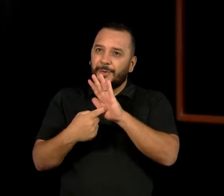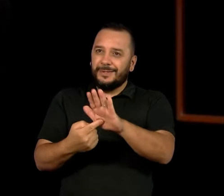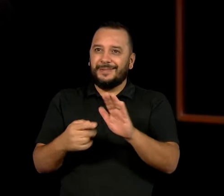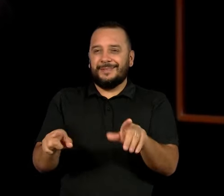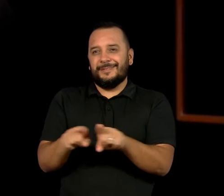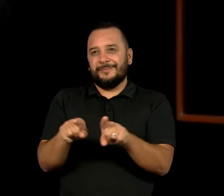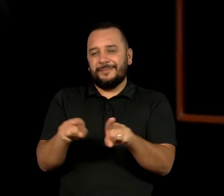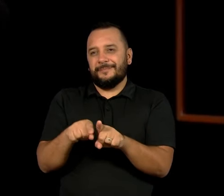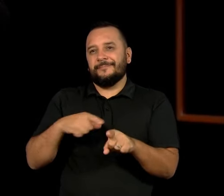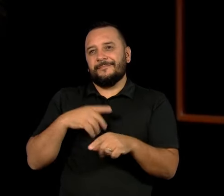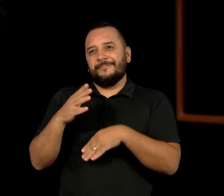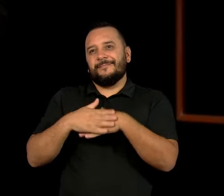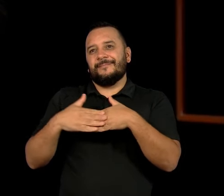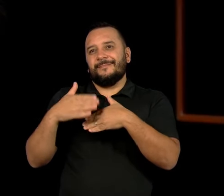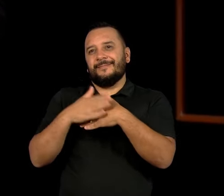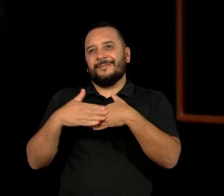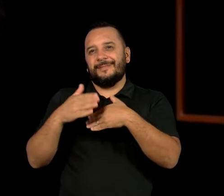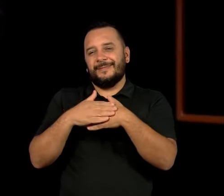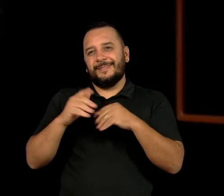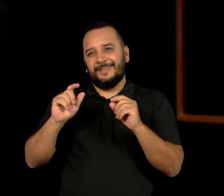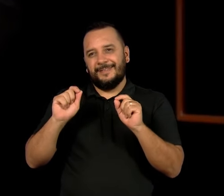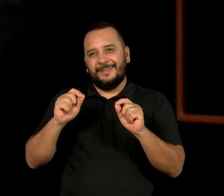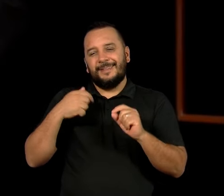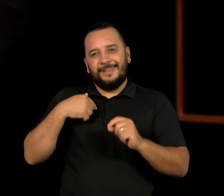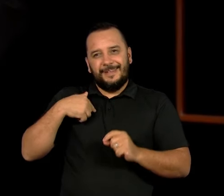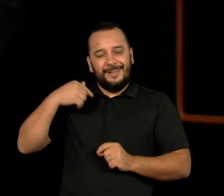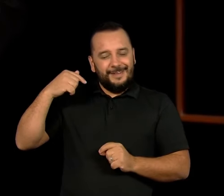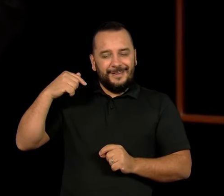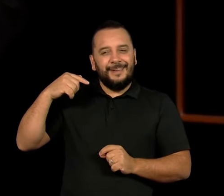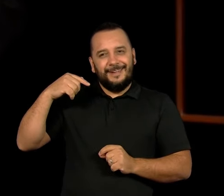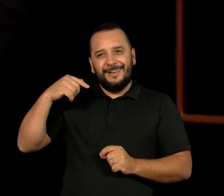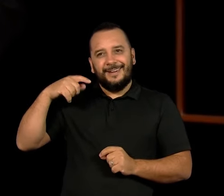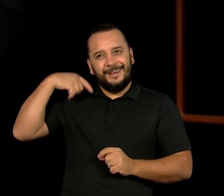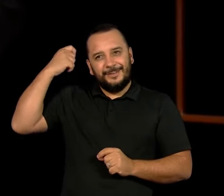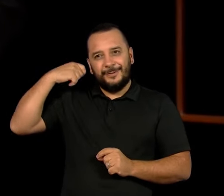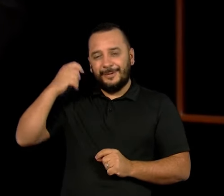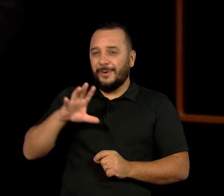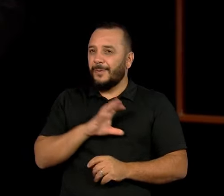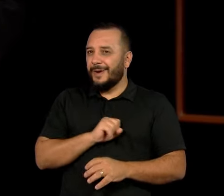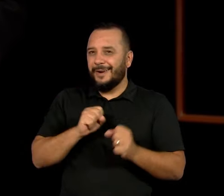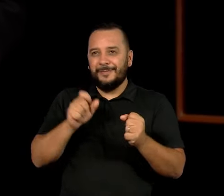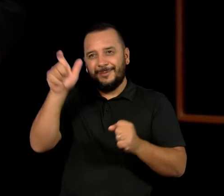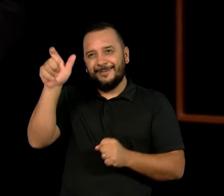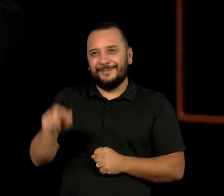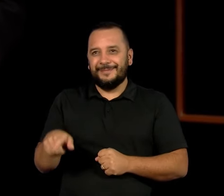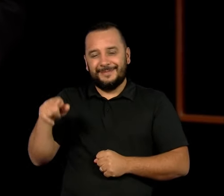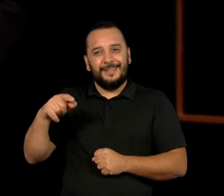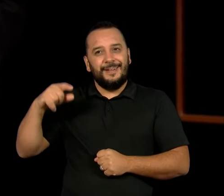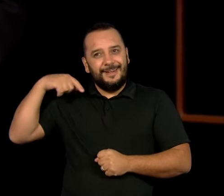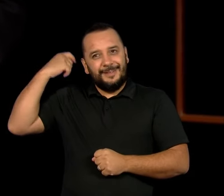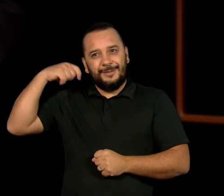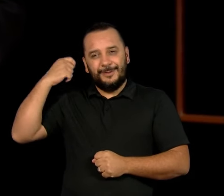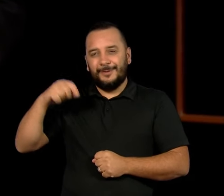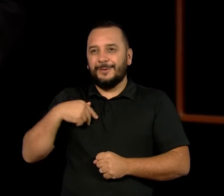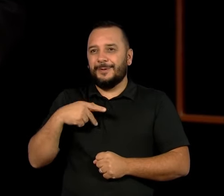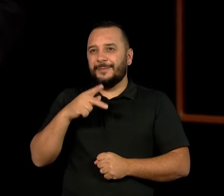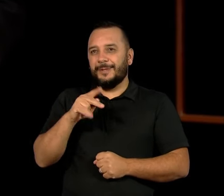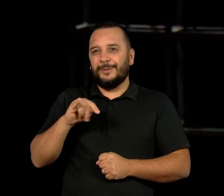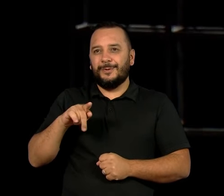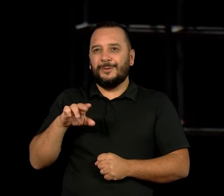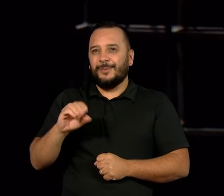esse carinho pelos atores e eu amo esse grande artista, esse grande ator que é o Petrônio